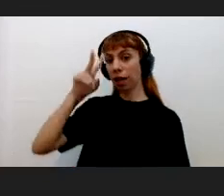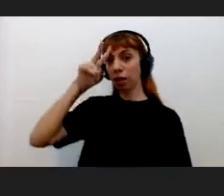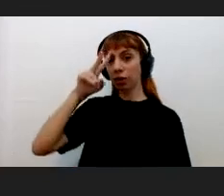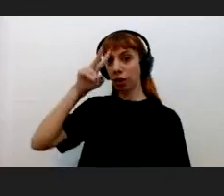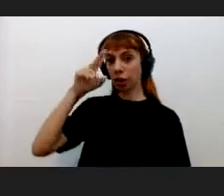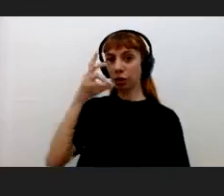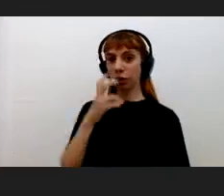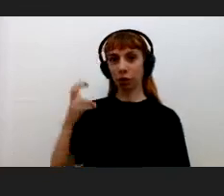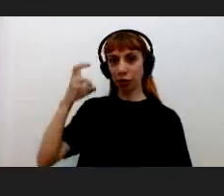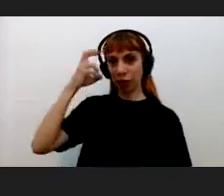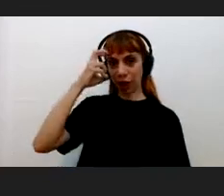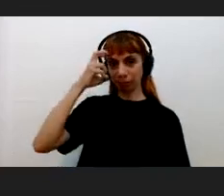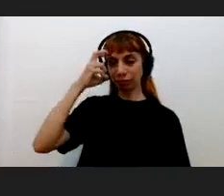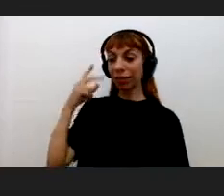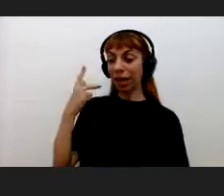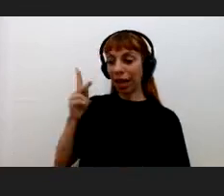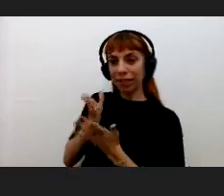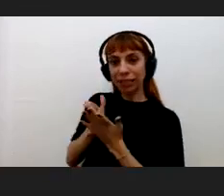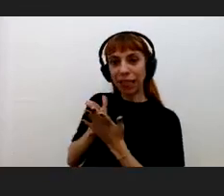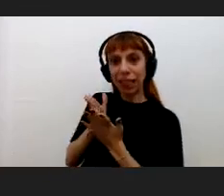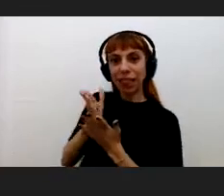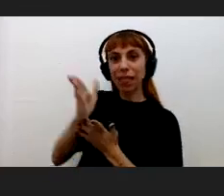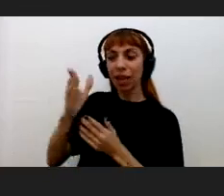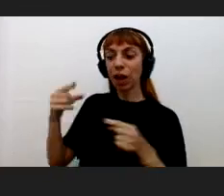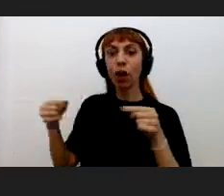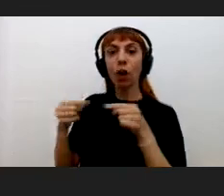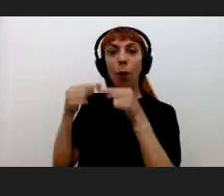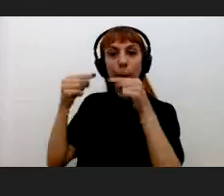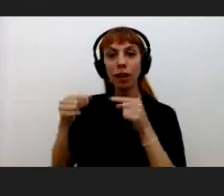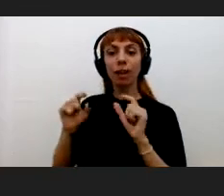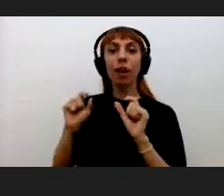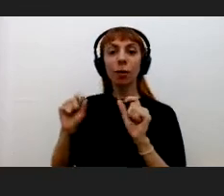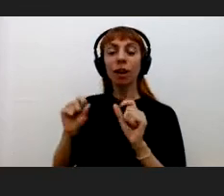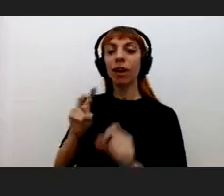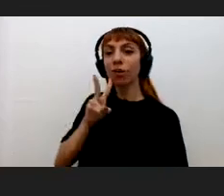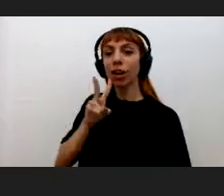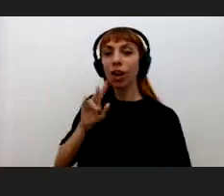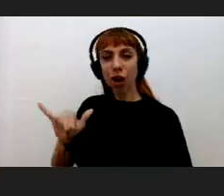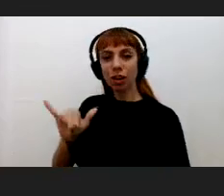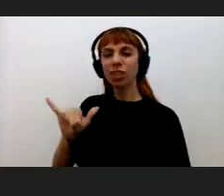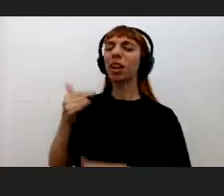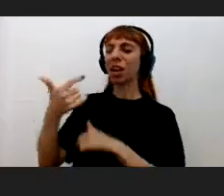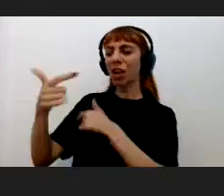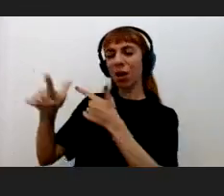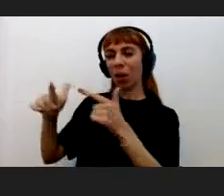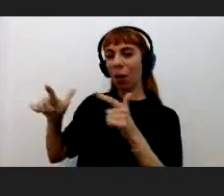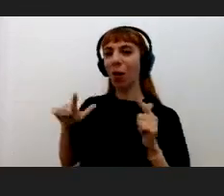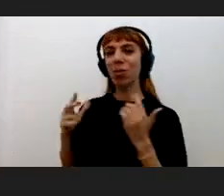que é a linha do Vygotsky, mas também de tantas outras pessoas, né?